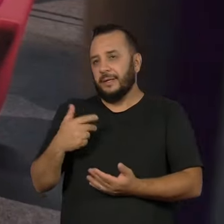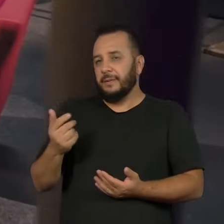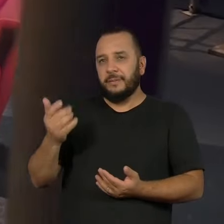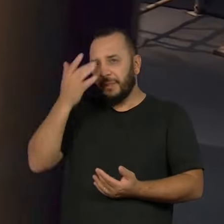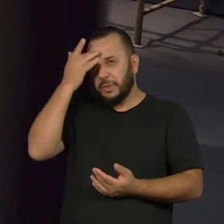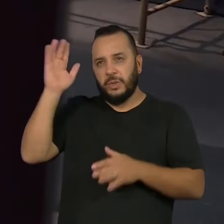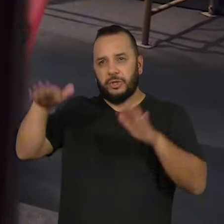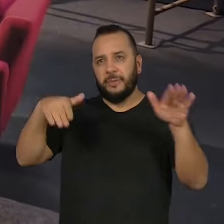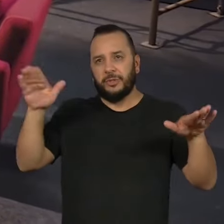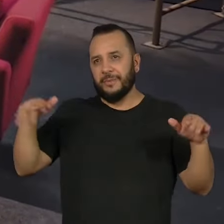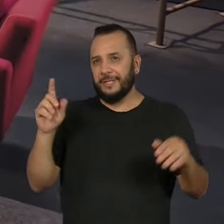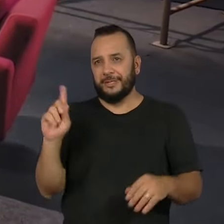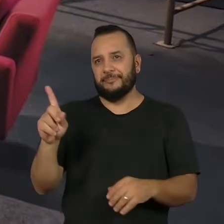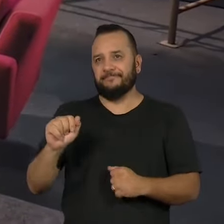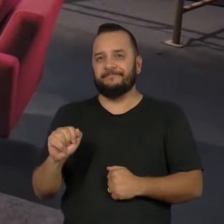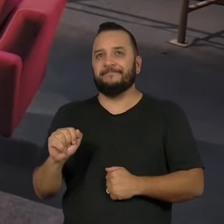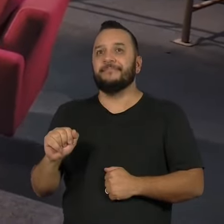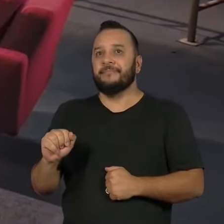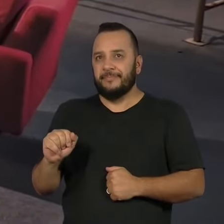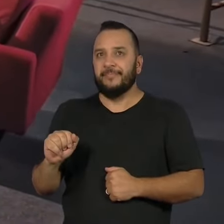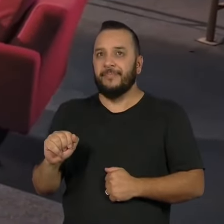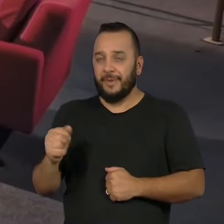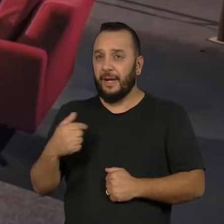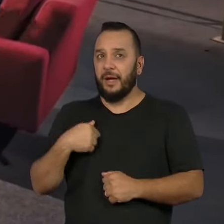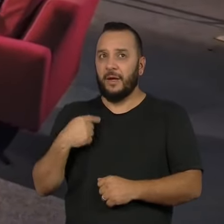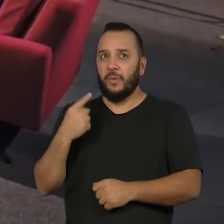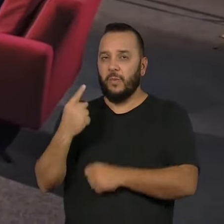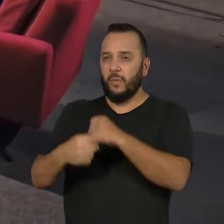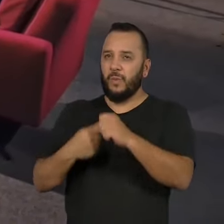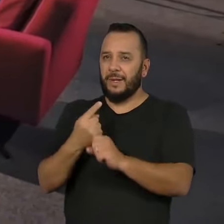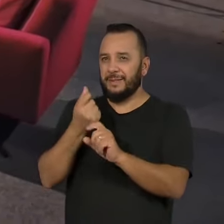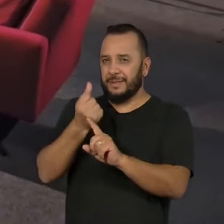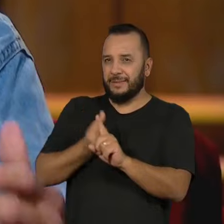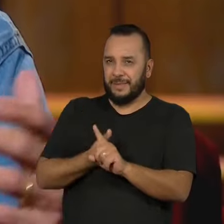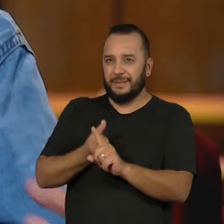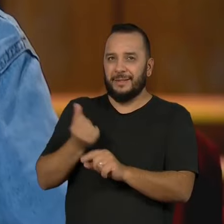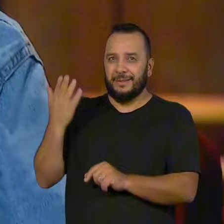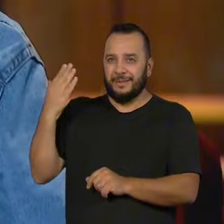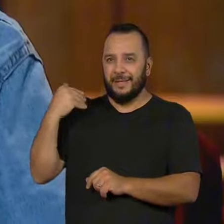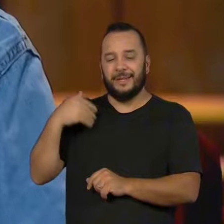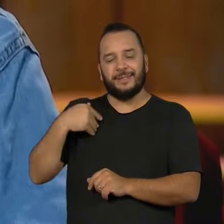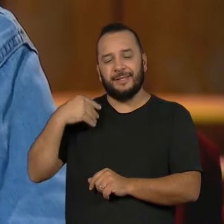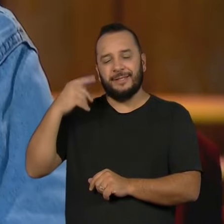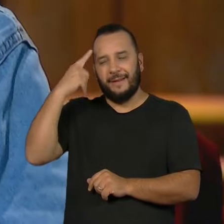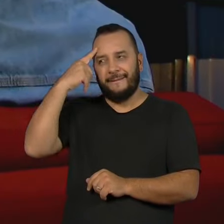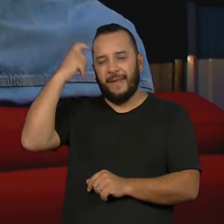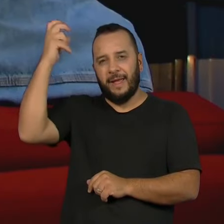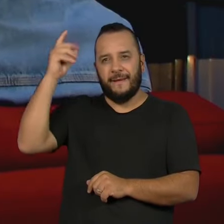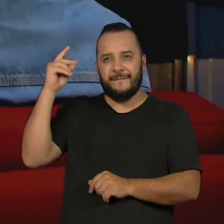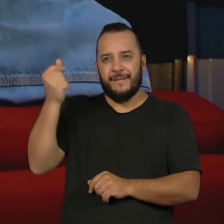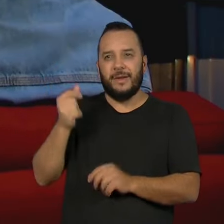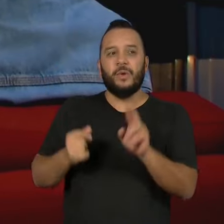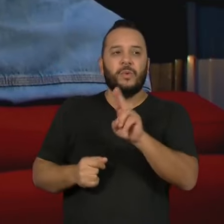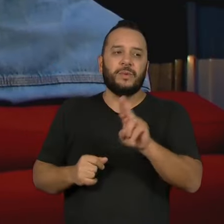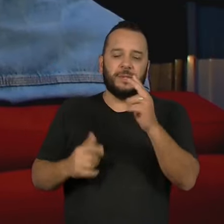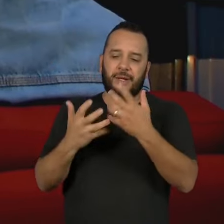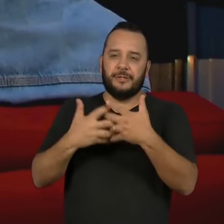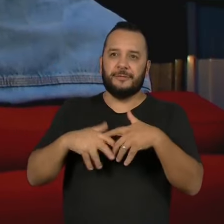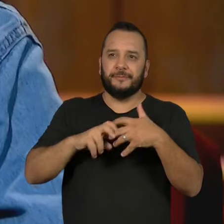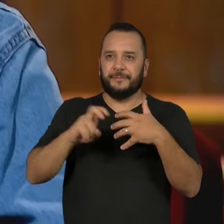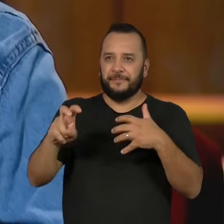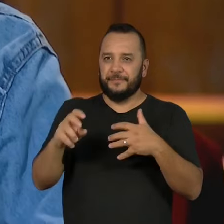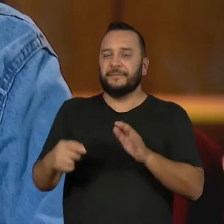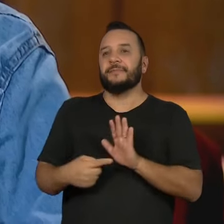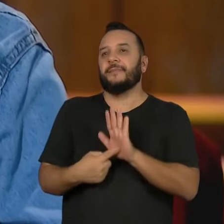tá aí quando apareceu nesse falei 1 ano e meio atrás quando apareceu essa ideia da Inteligência Artificial é aí nós Ele me